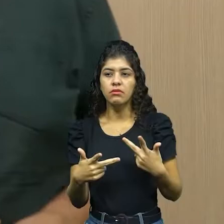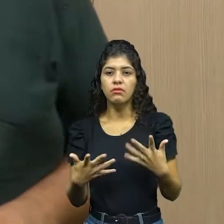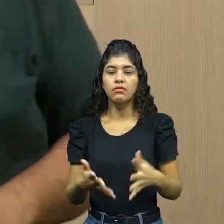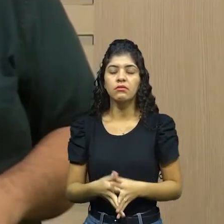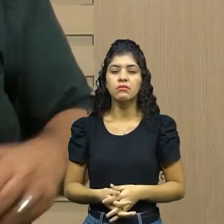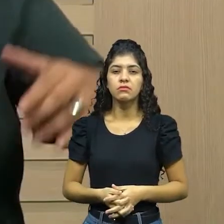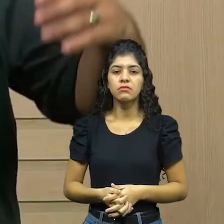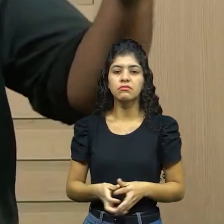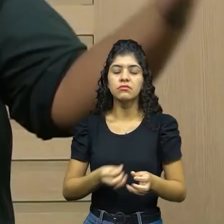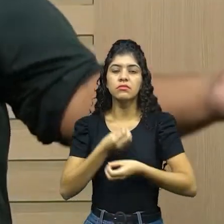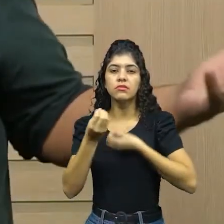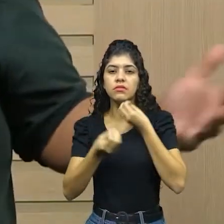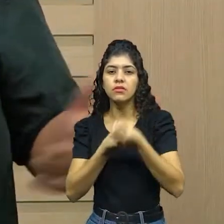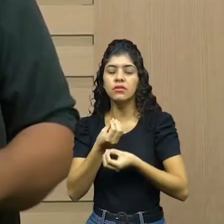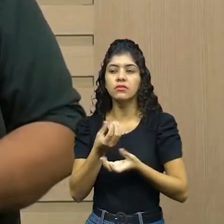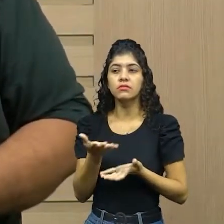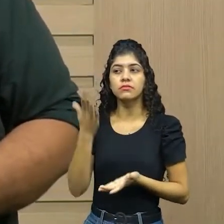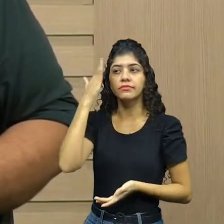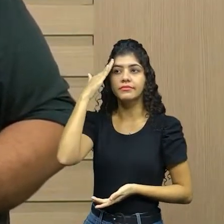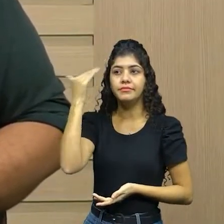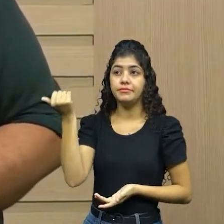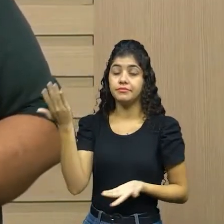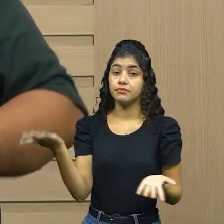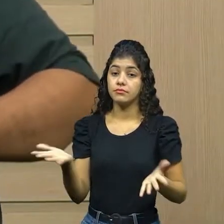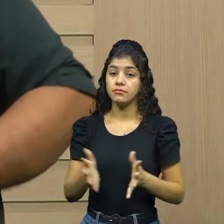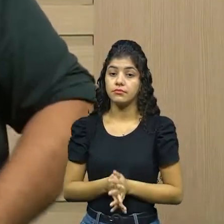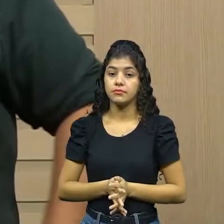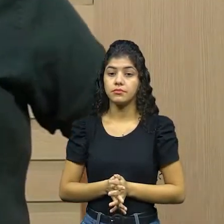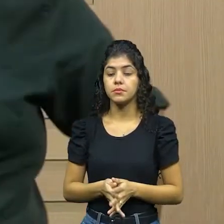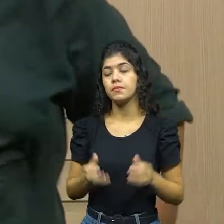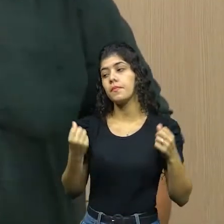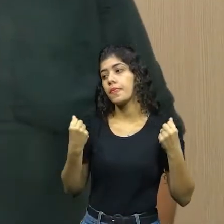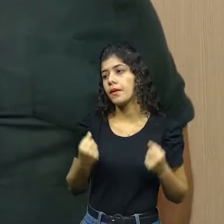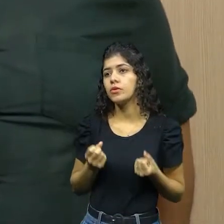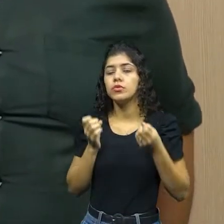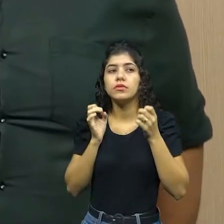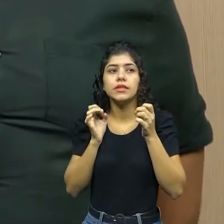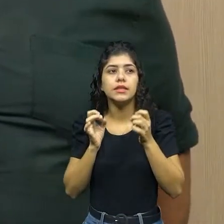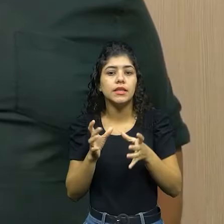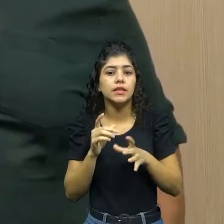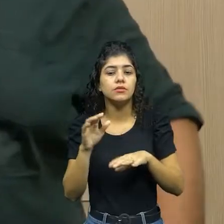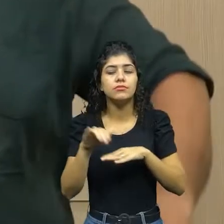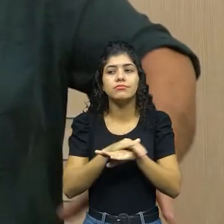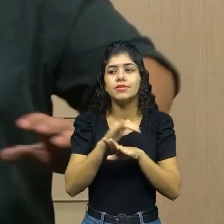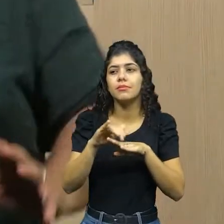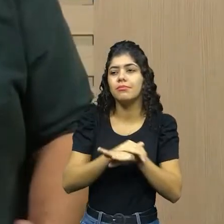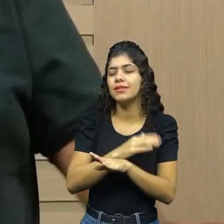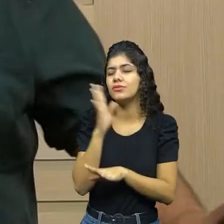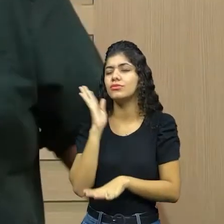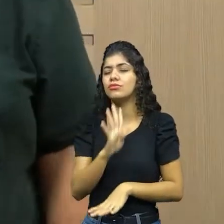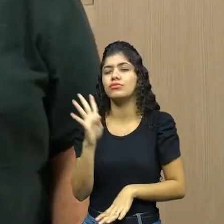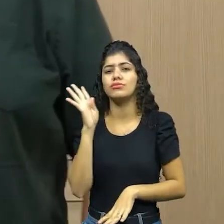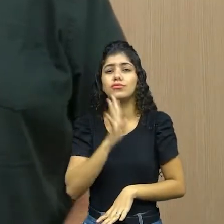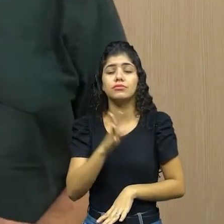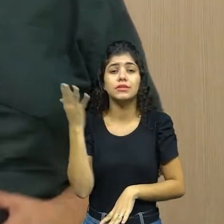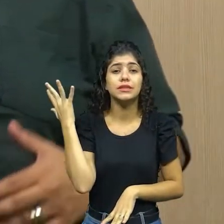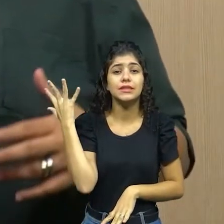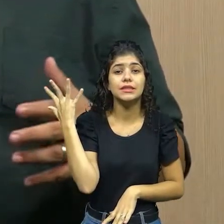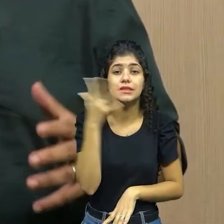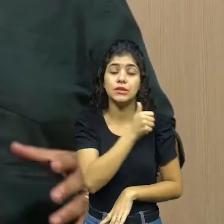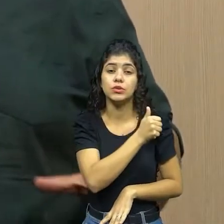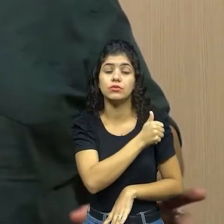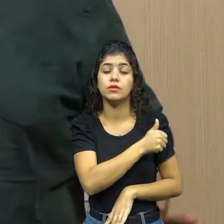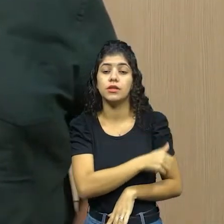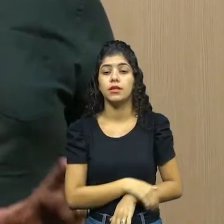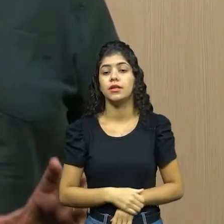coisa, como é que vai saber? Poxa, eu estou vendendo um sapato super legal.